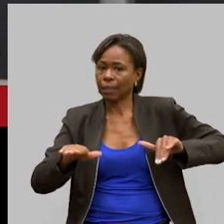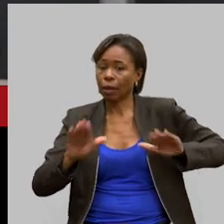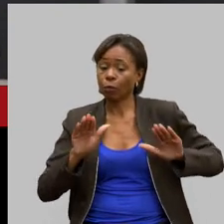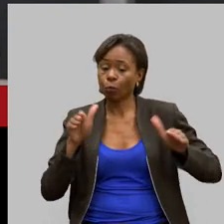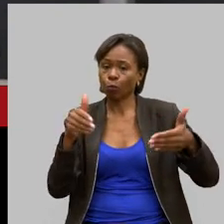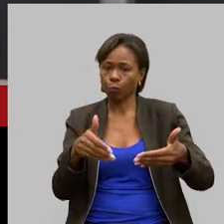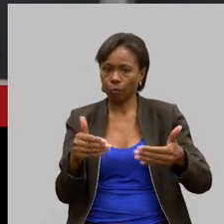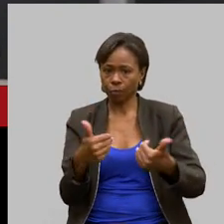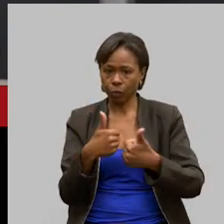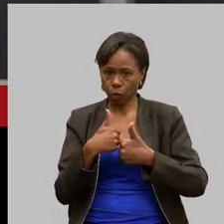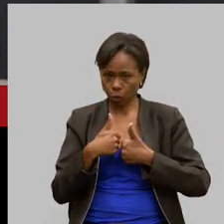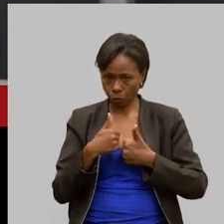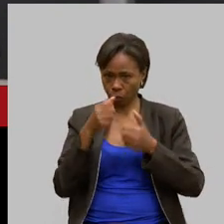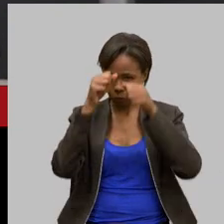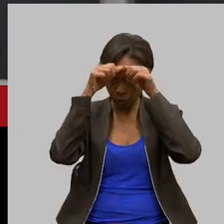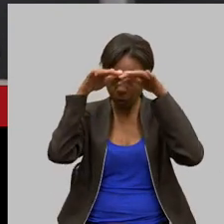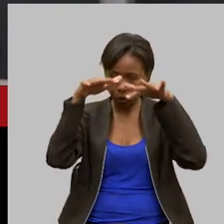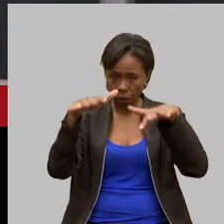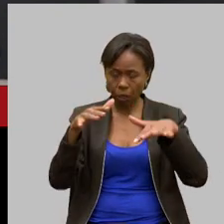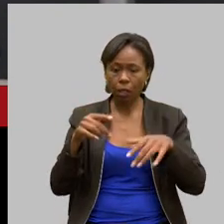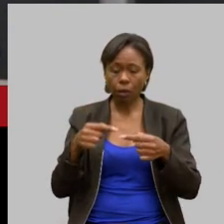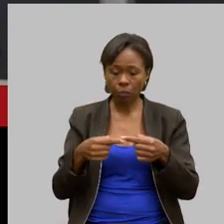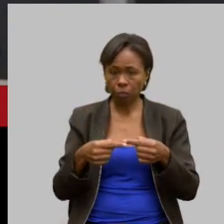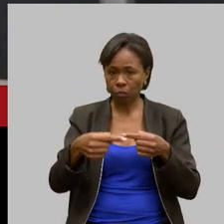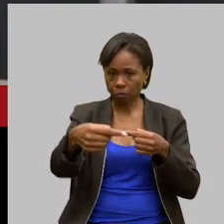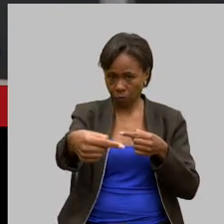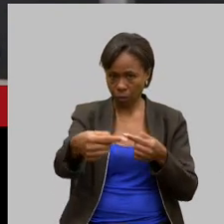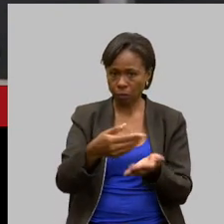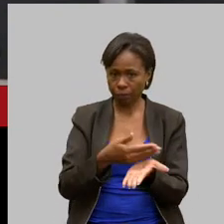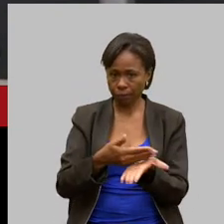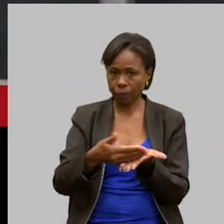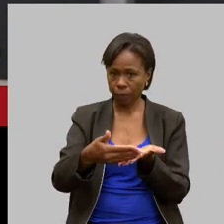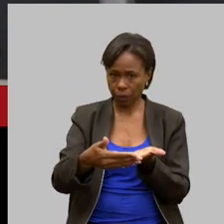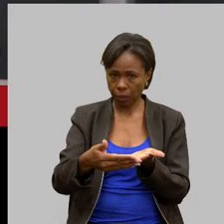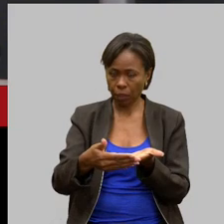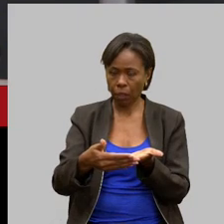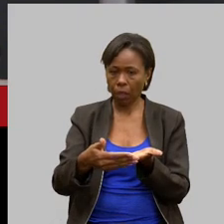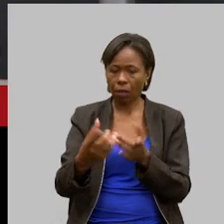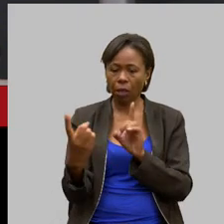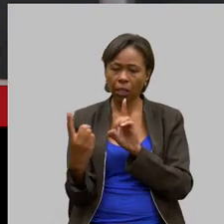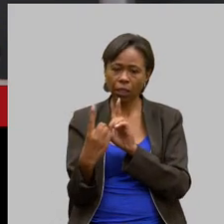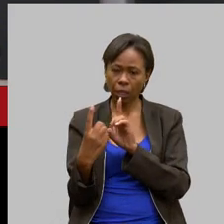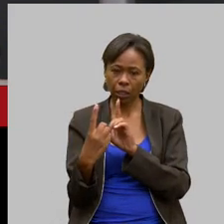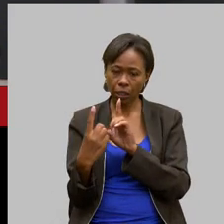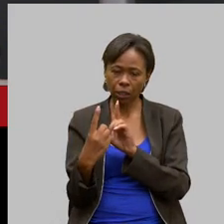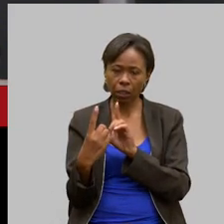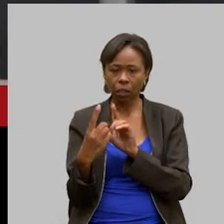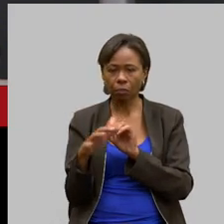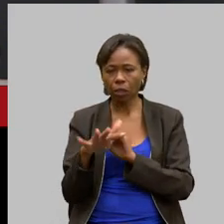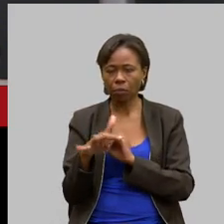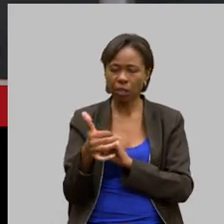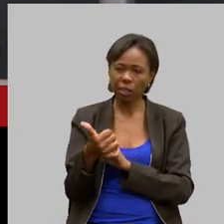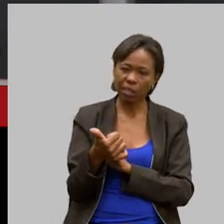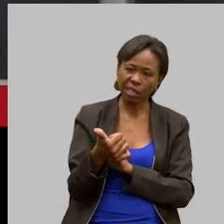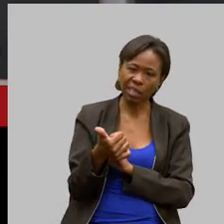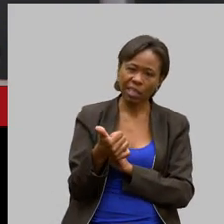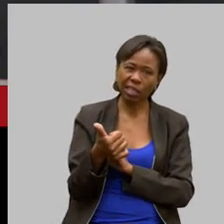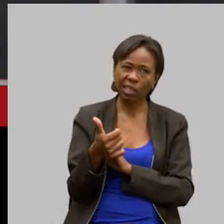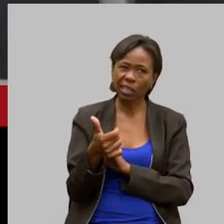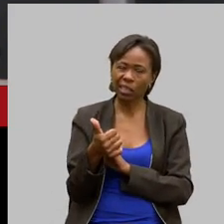próxima semana a gente já começa esse projeto vai ser atendido em média Cent e poucos autistas